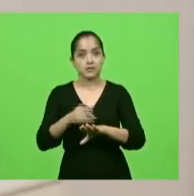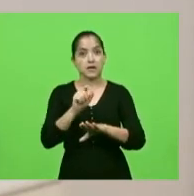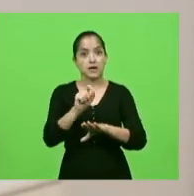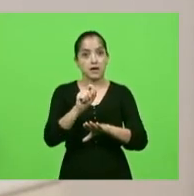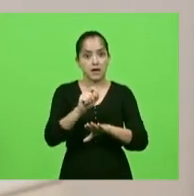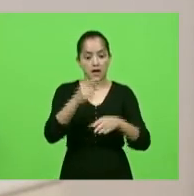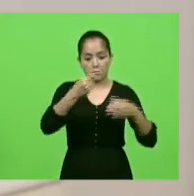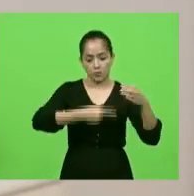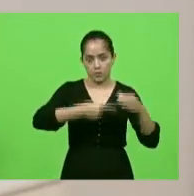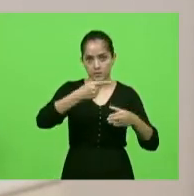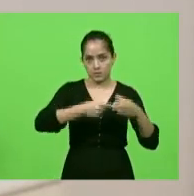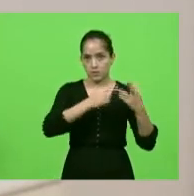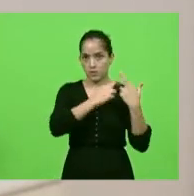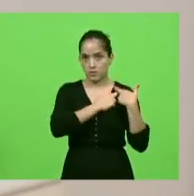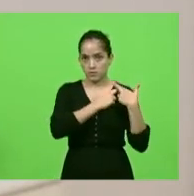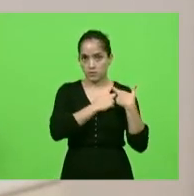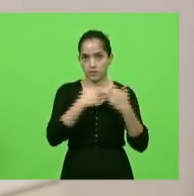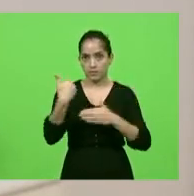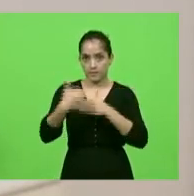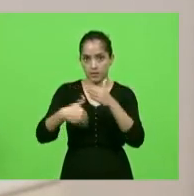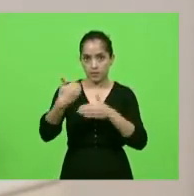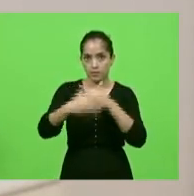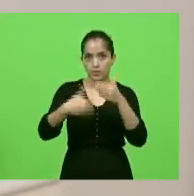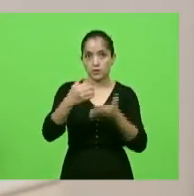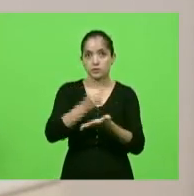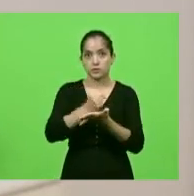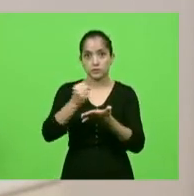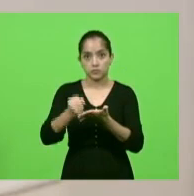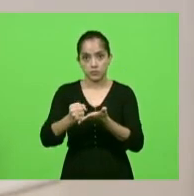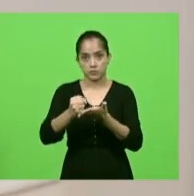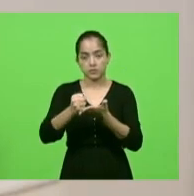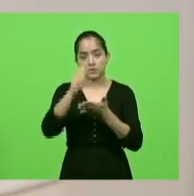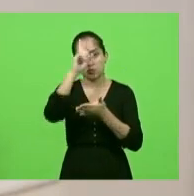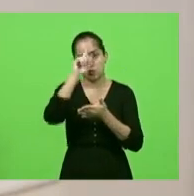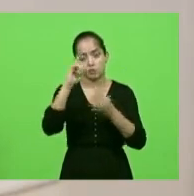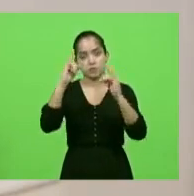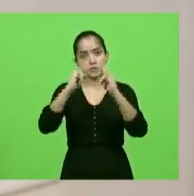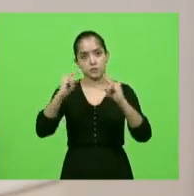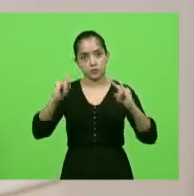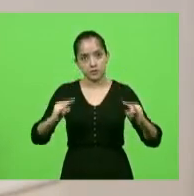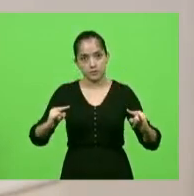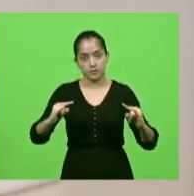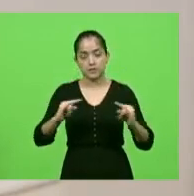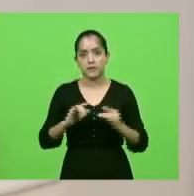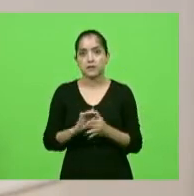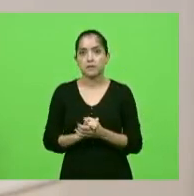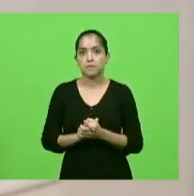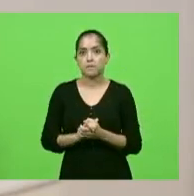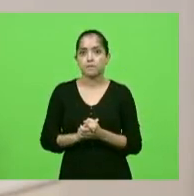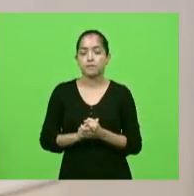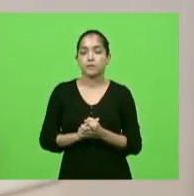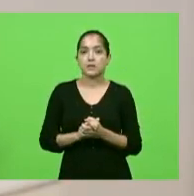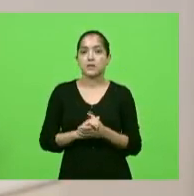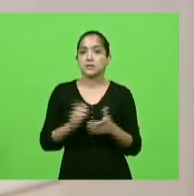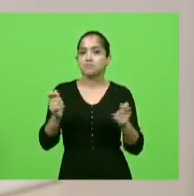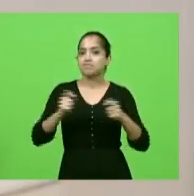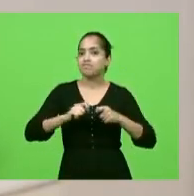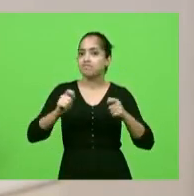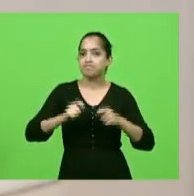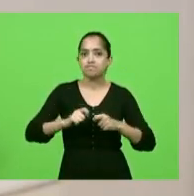comissão responsável pelo procedimento de contratação do hospital de campanha, não sendo possível